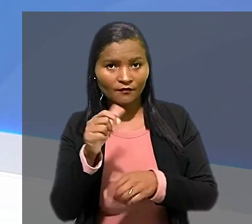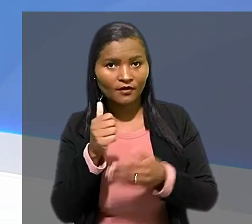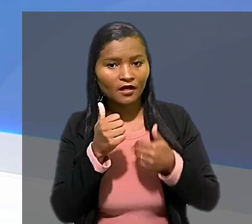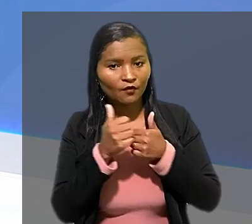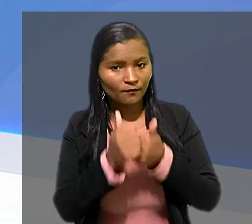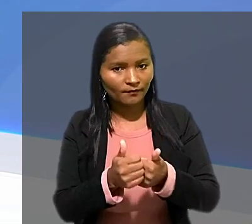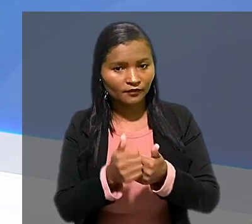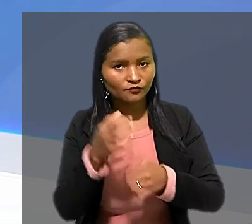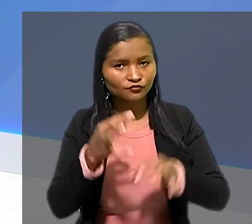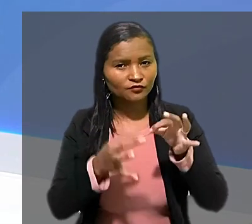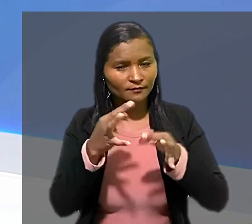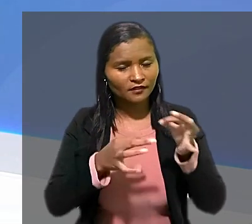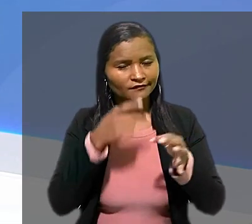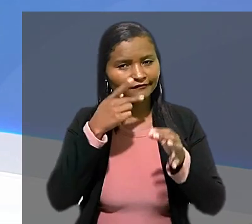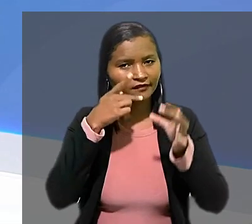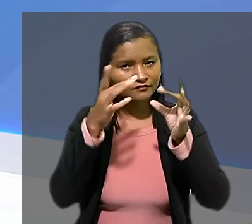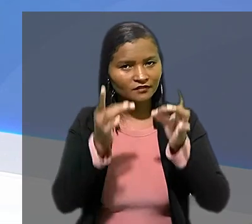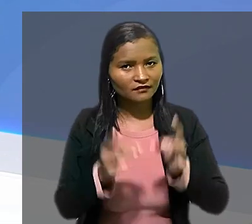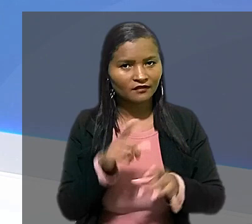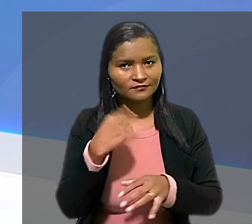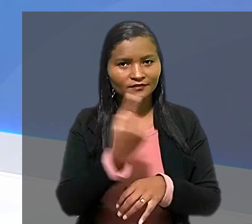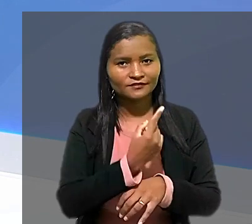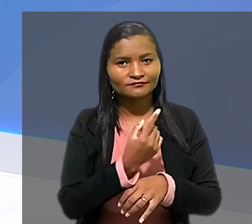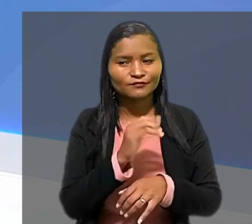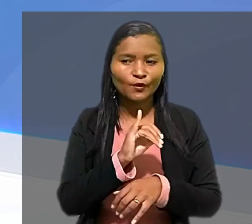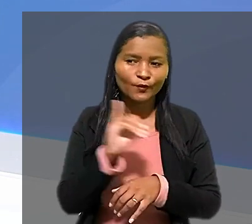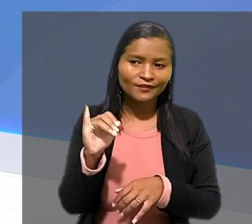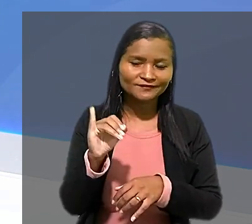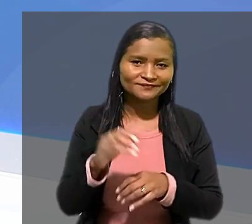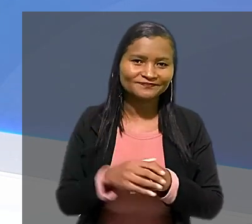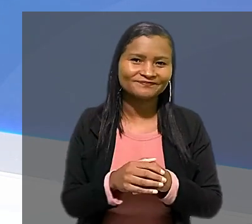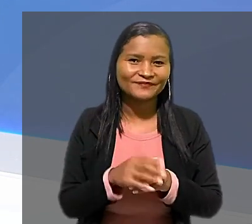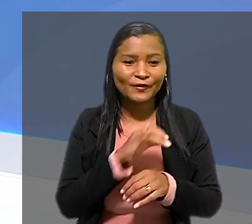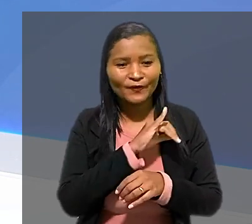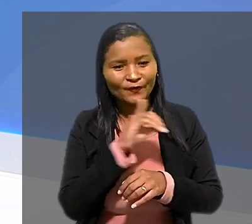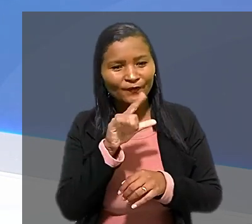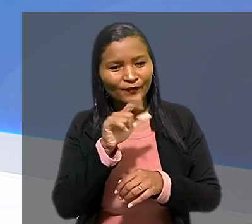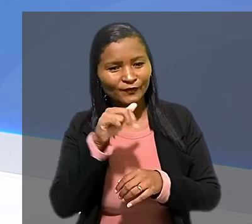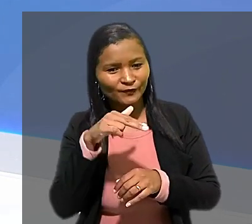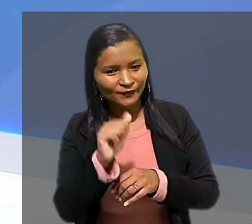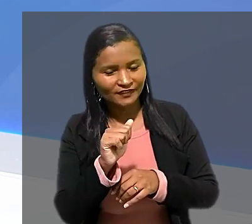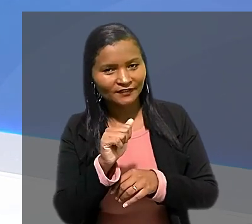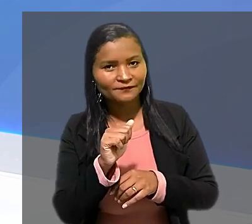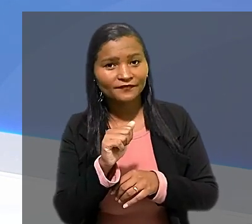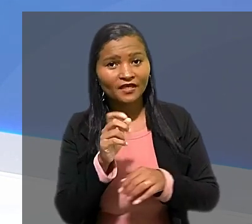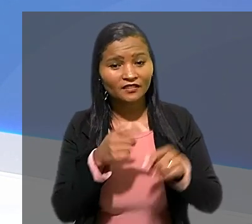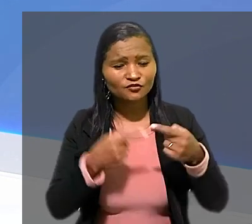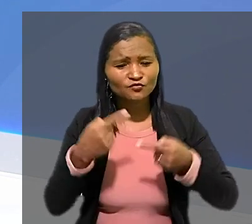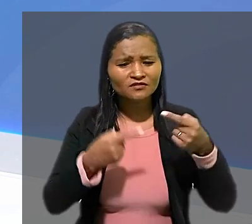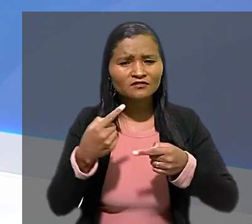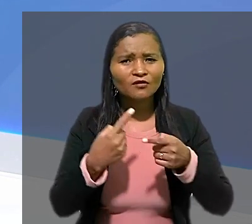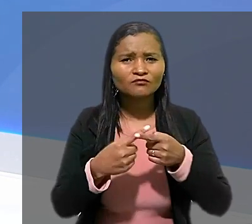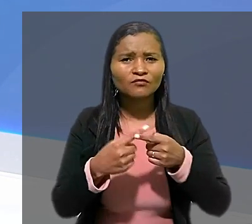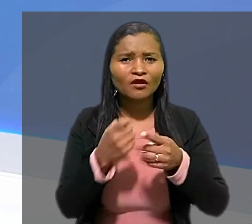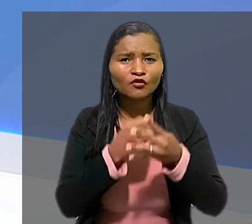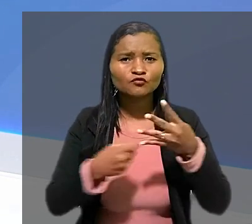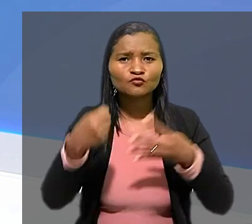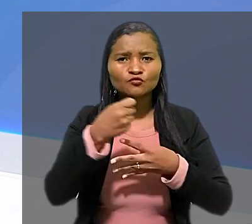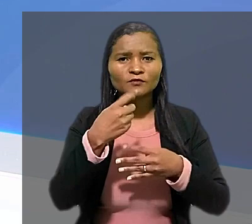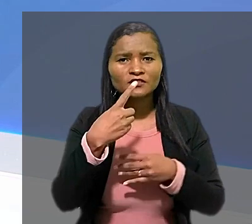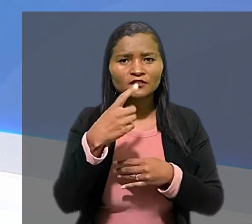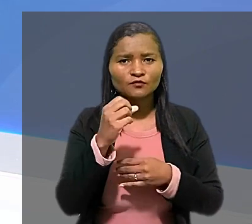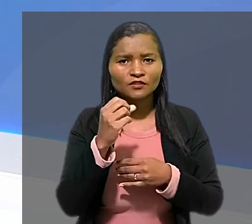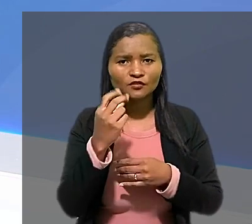Vasques acompanhou o julgamento e traz os detalhes para a gente. Oi, Daniel. Oi, Luana. A discussão se deu em torno da